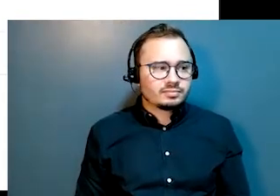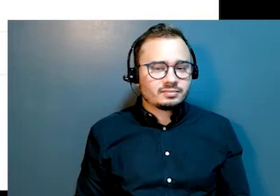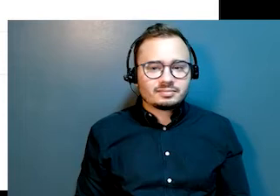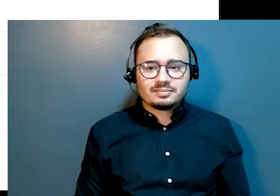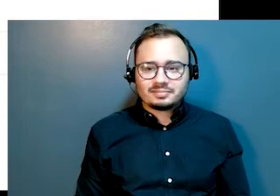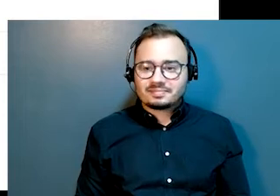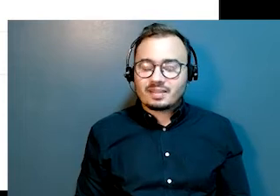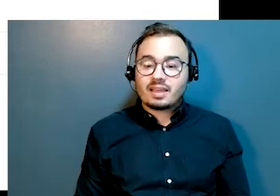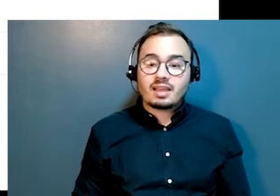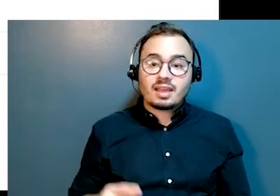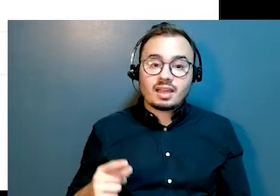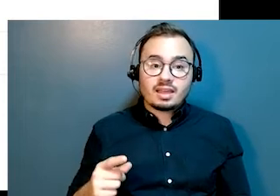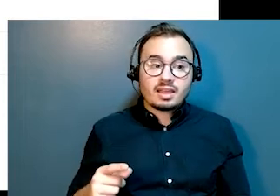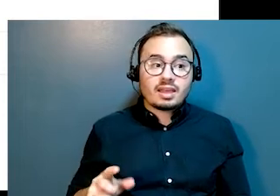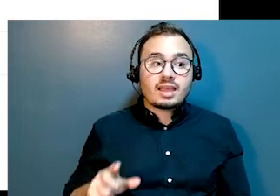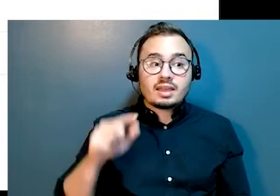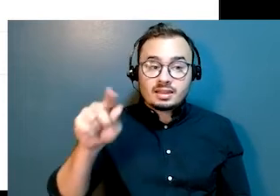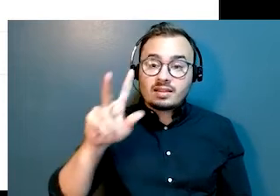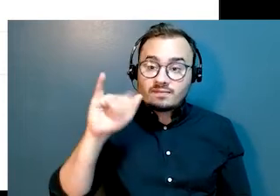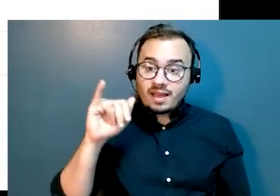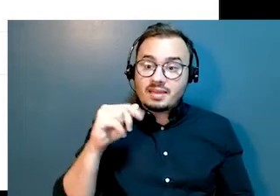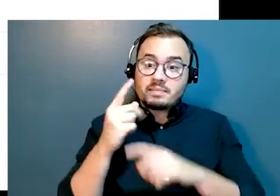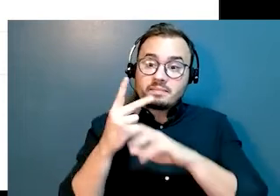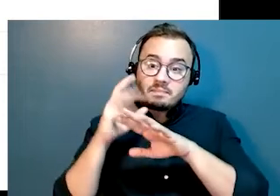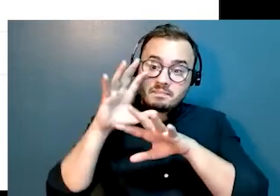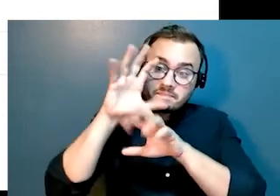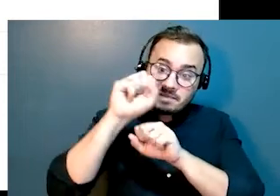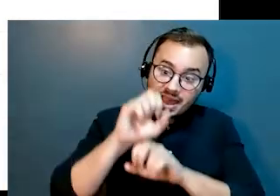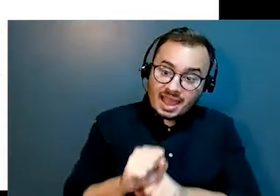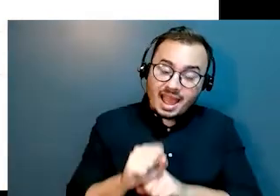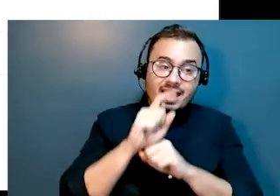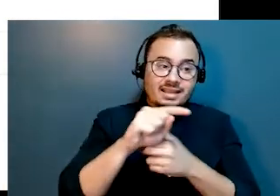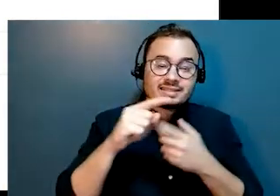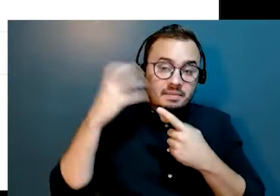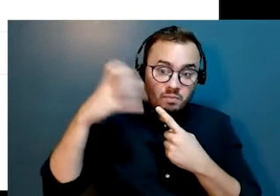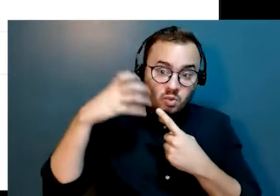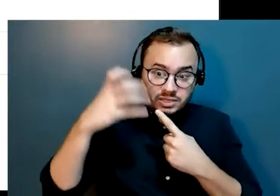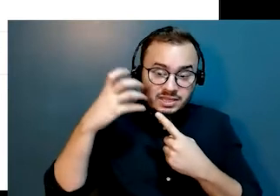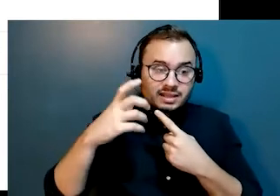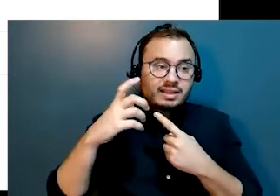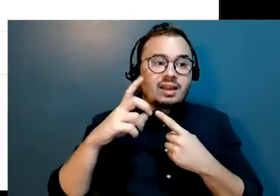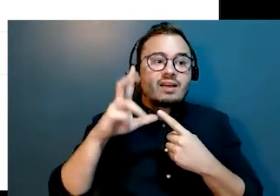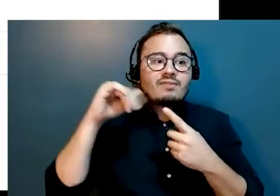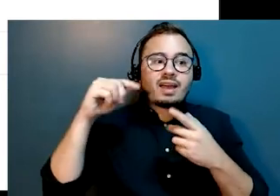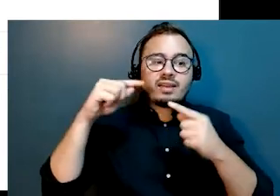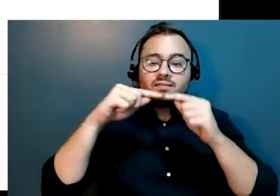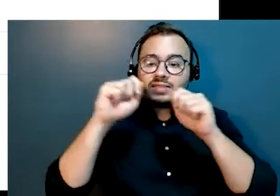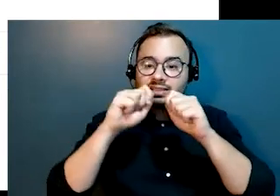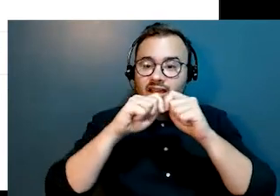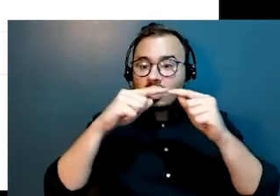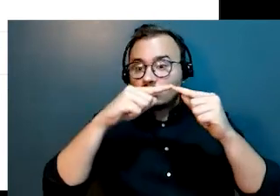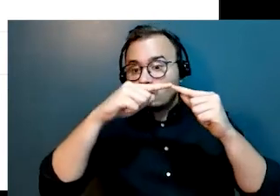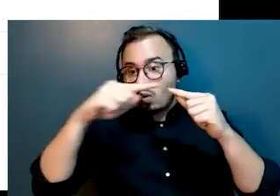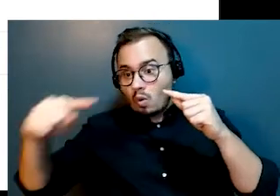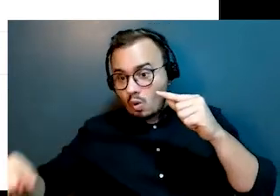E aí o Sonic Pi ele vai pegar essa lista de notas que a gente quer tocar, ou de comandos que a gente quer tocar, e vai até o fim, né? Segue